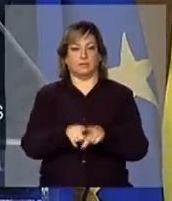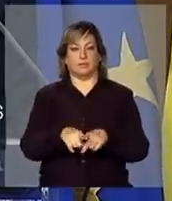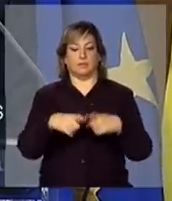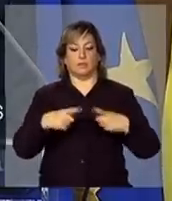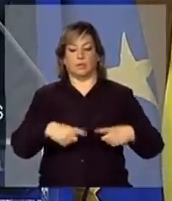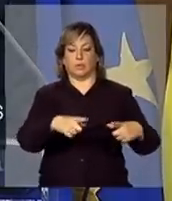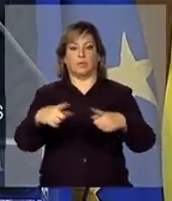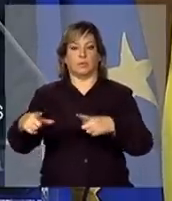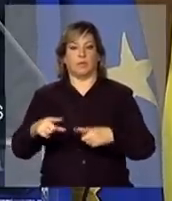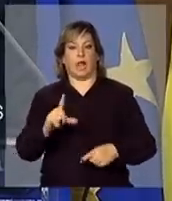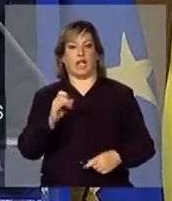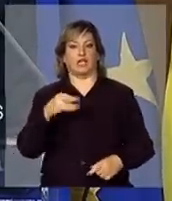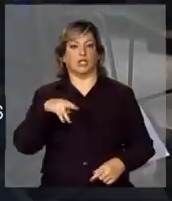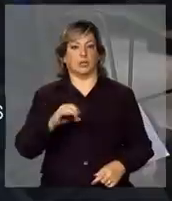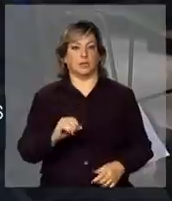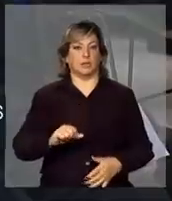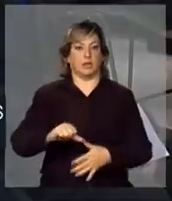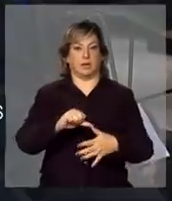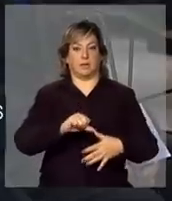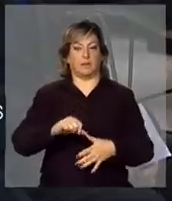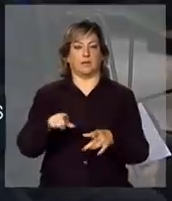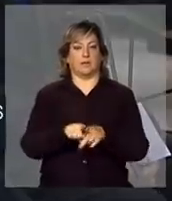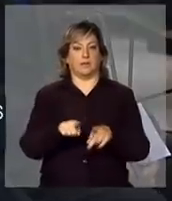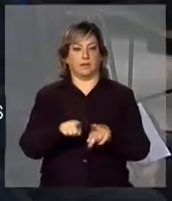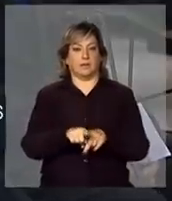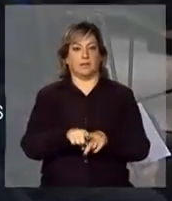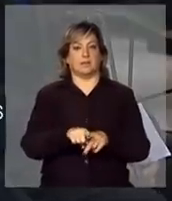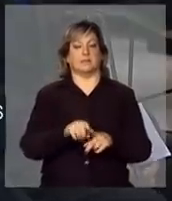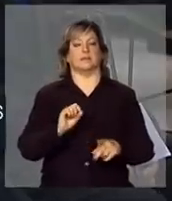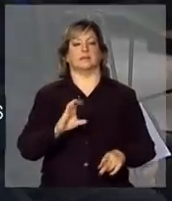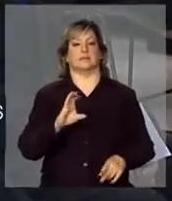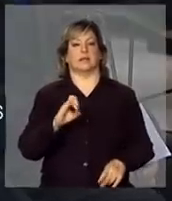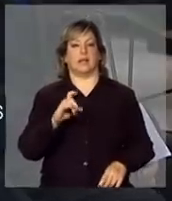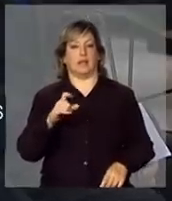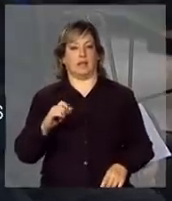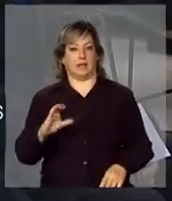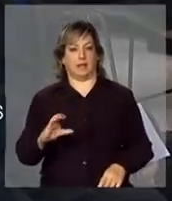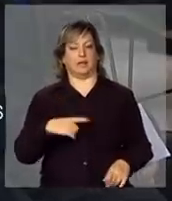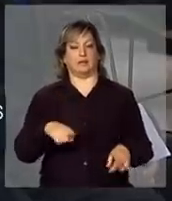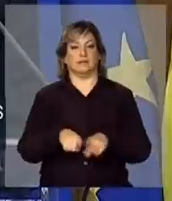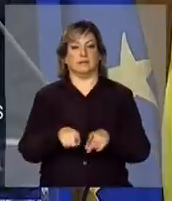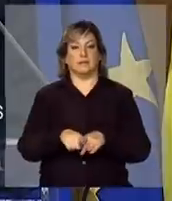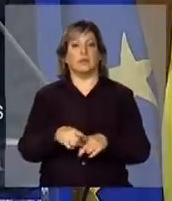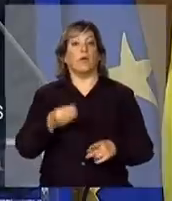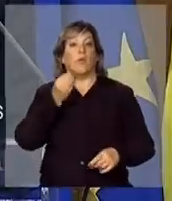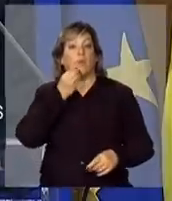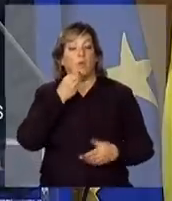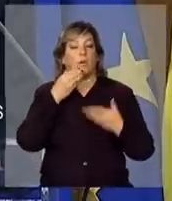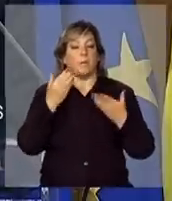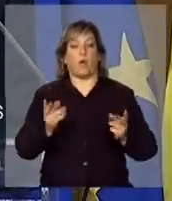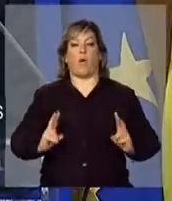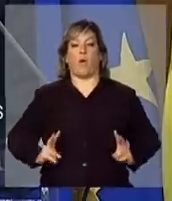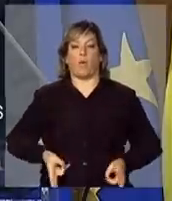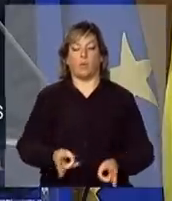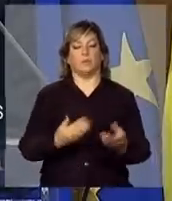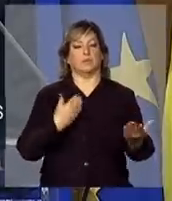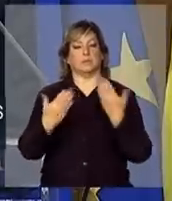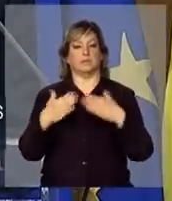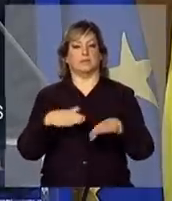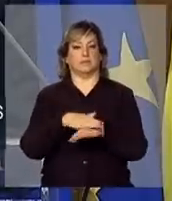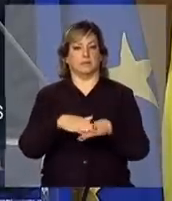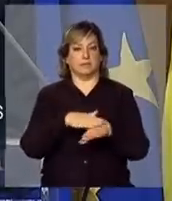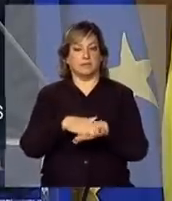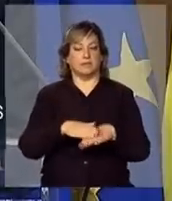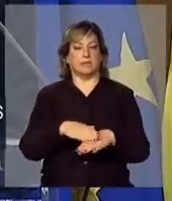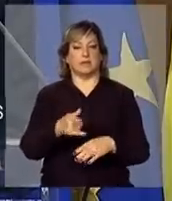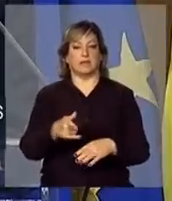Estados Latino-Americanos e Caribenhos, a saber, a CELAC. Antecipo com interesse a oportunidade de continuarmos nosso diálogo nesse contexto